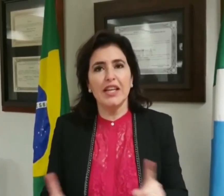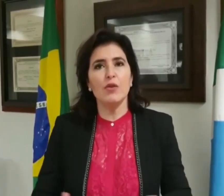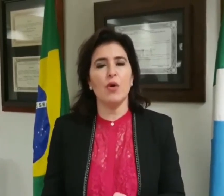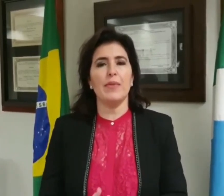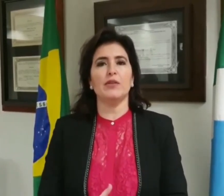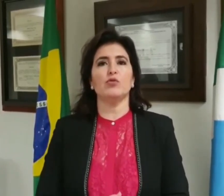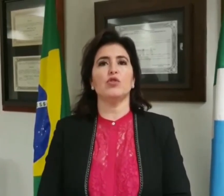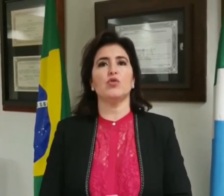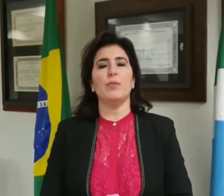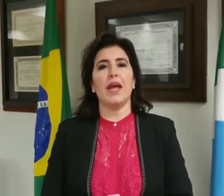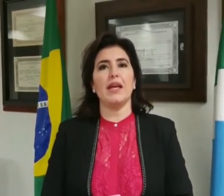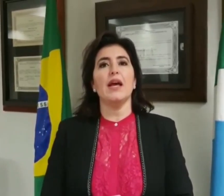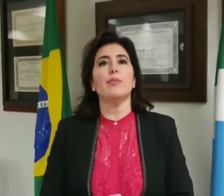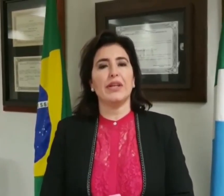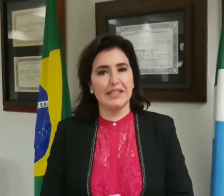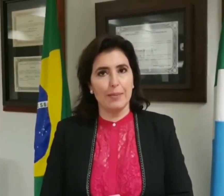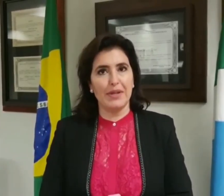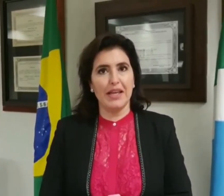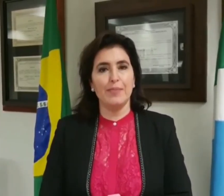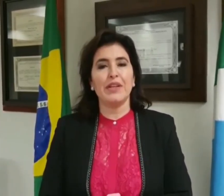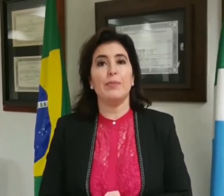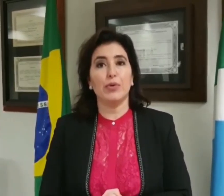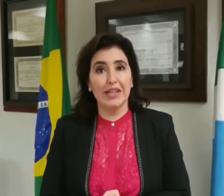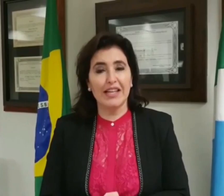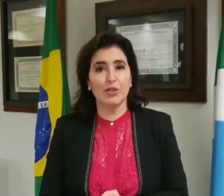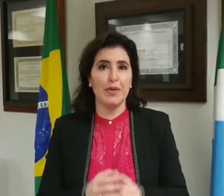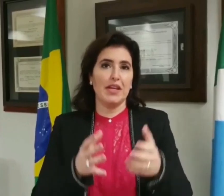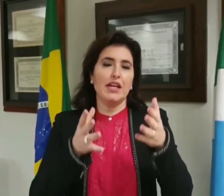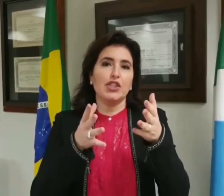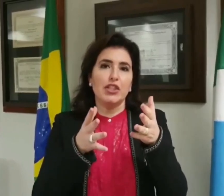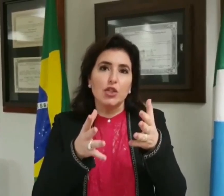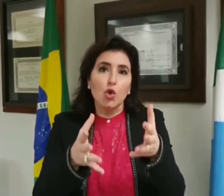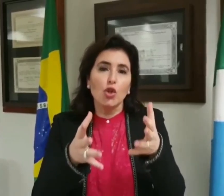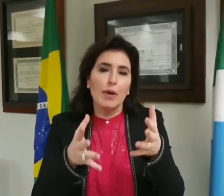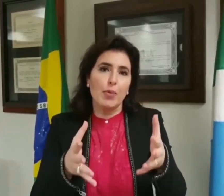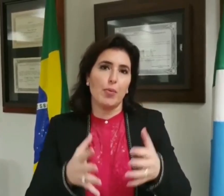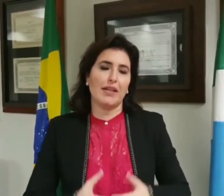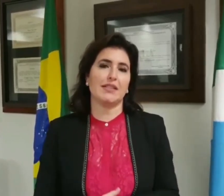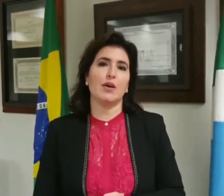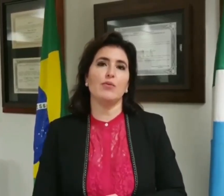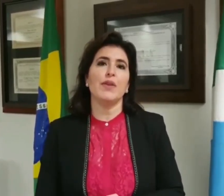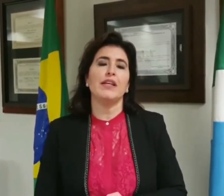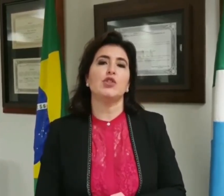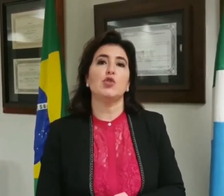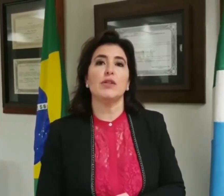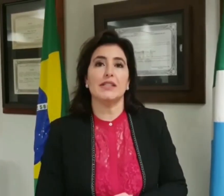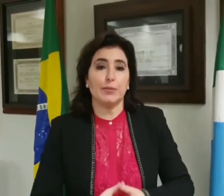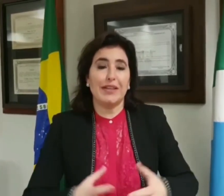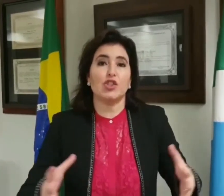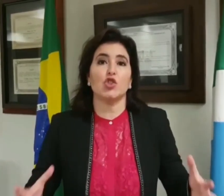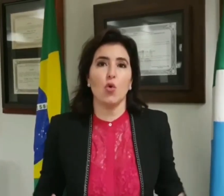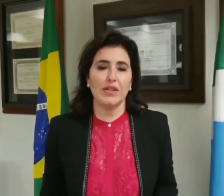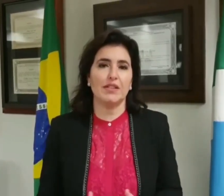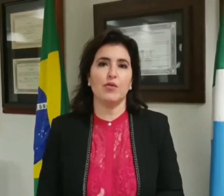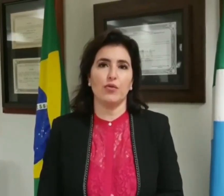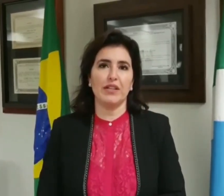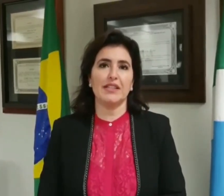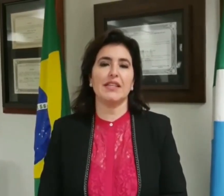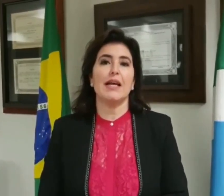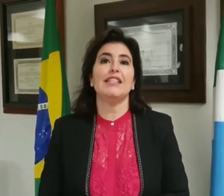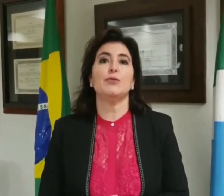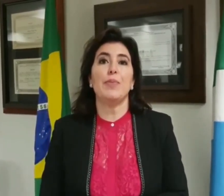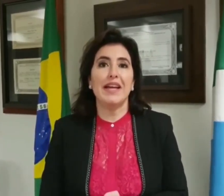Não cedi em nenhum momento, titubeei, porque sabia que por trás de mim tinha toda uma população e todas as